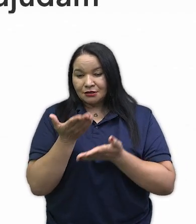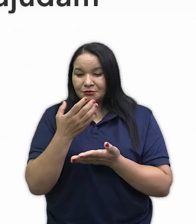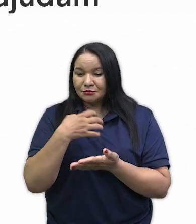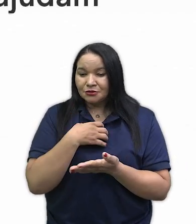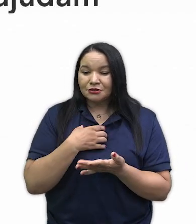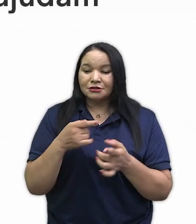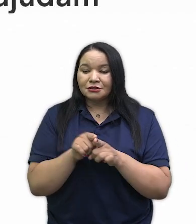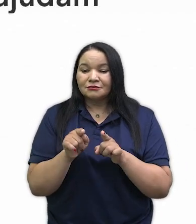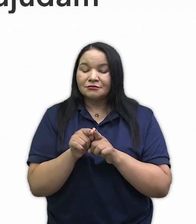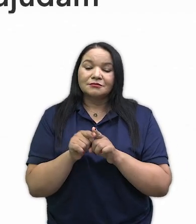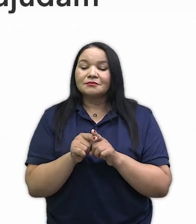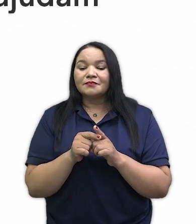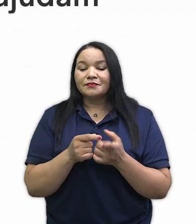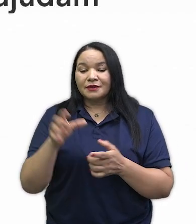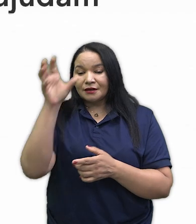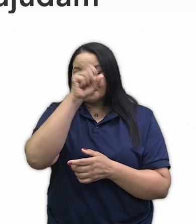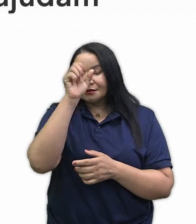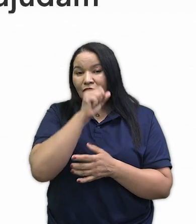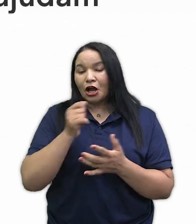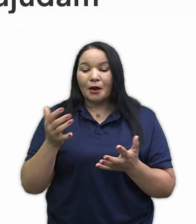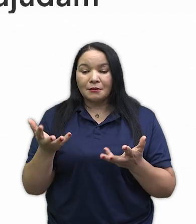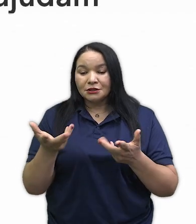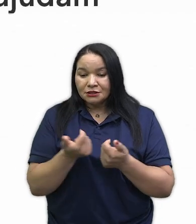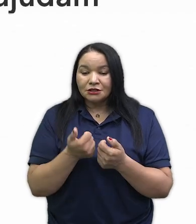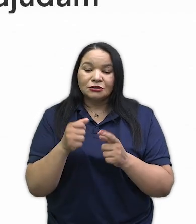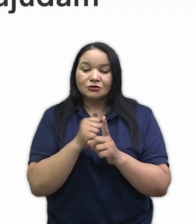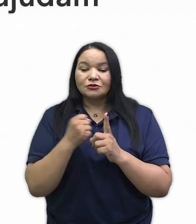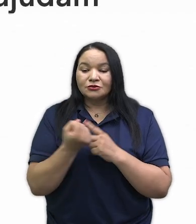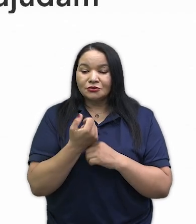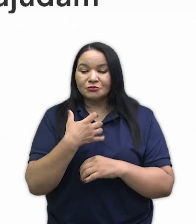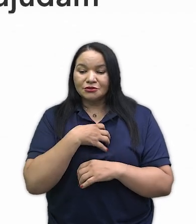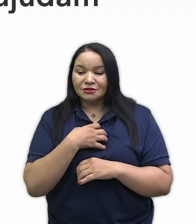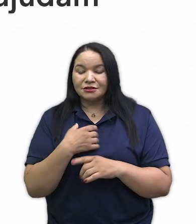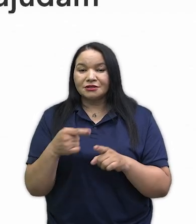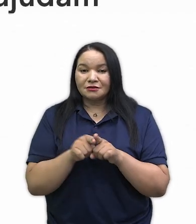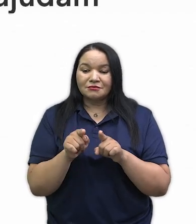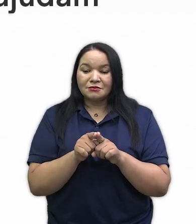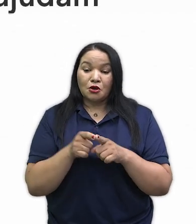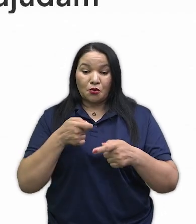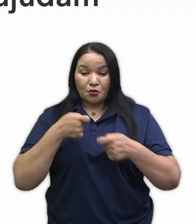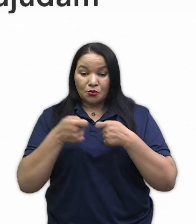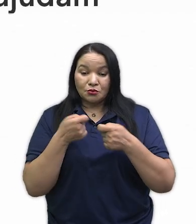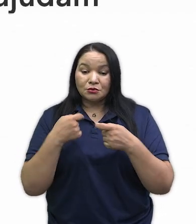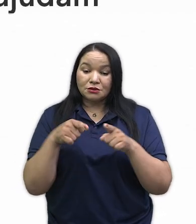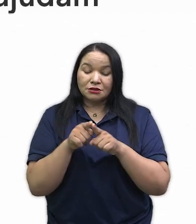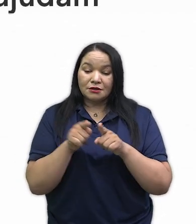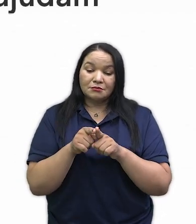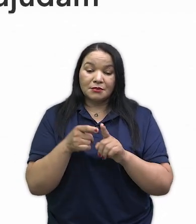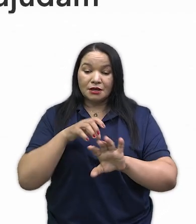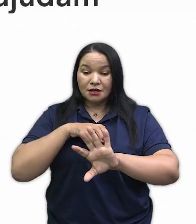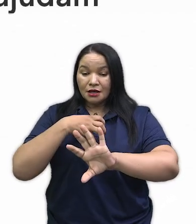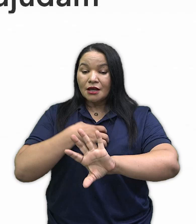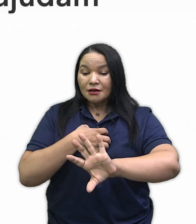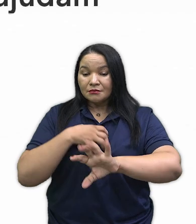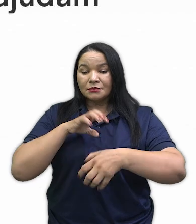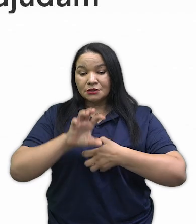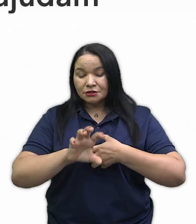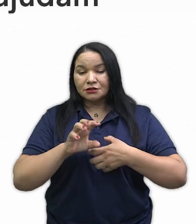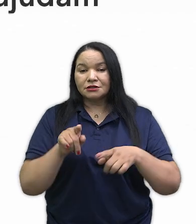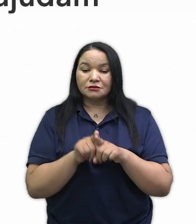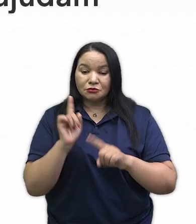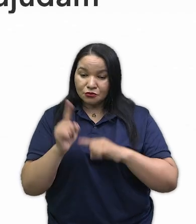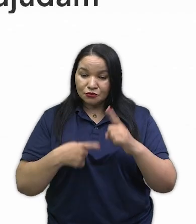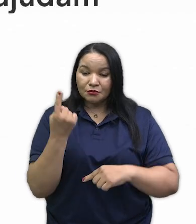a construção de habilidades socioemocionais, como autocontrole, empatia e superação. Essas